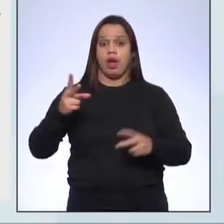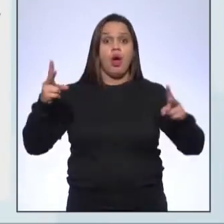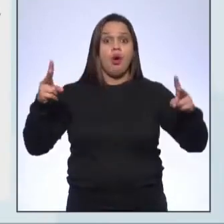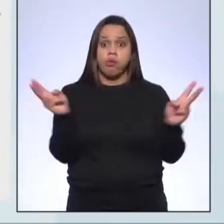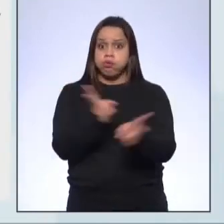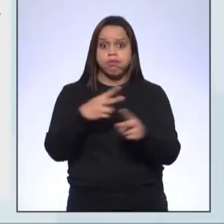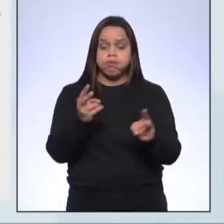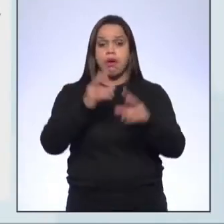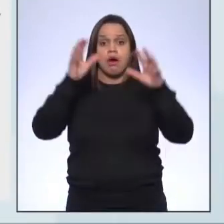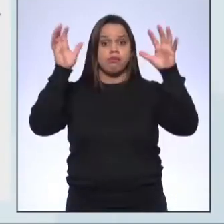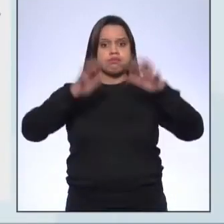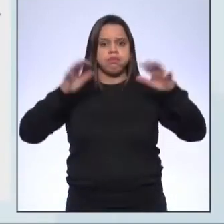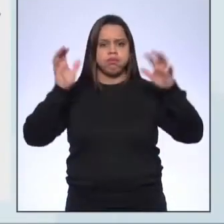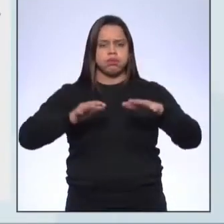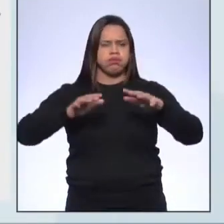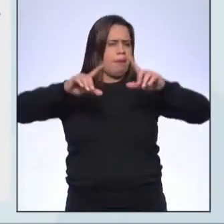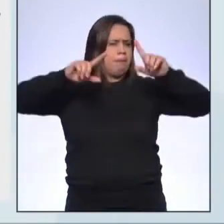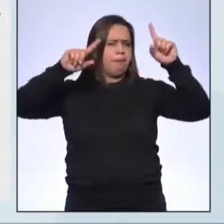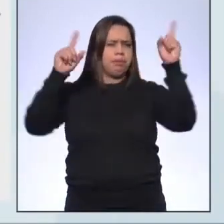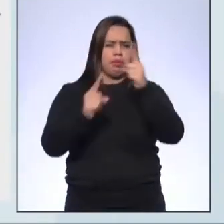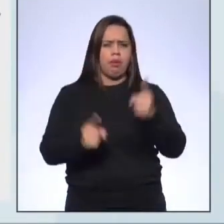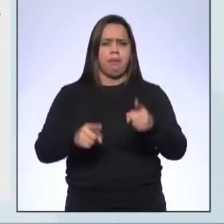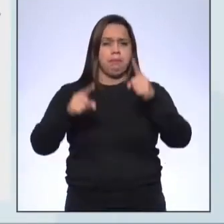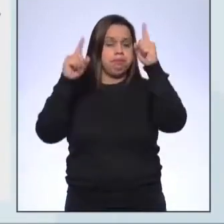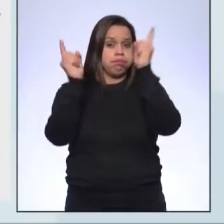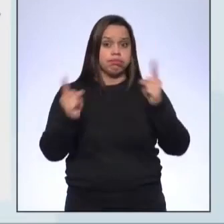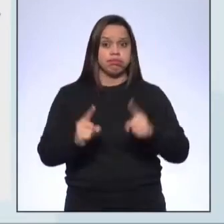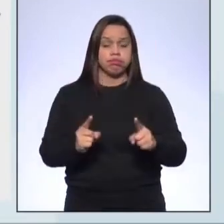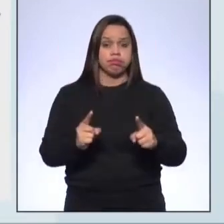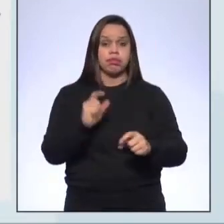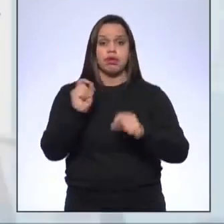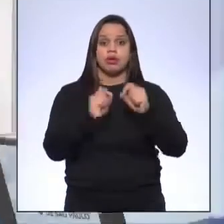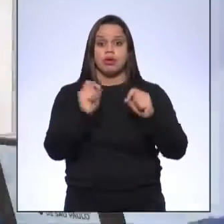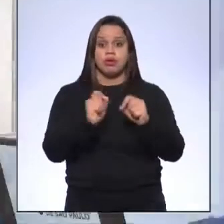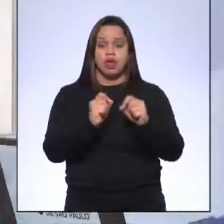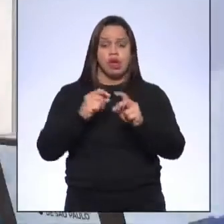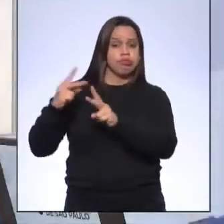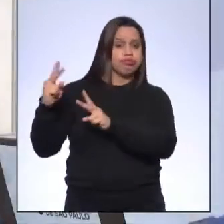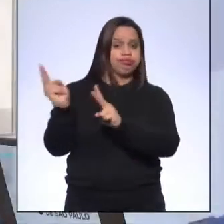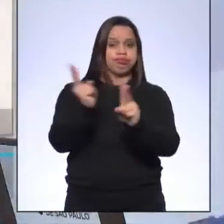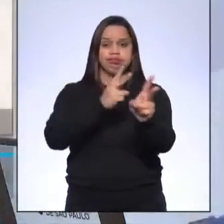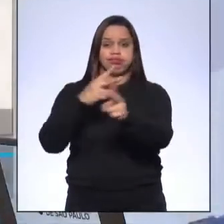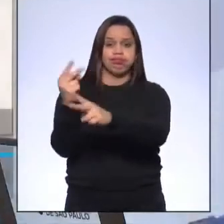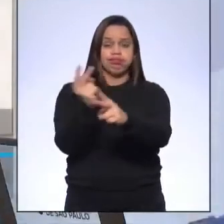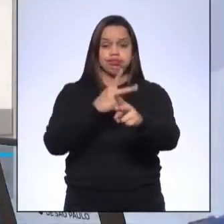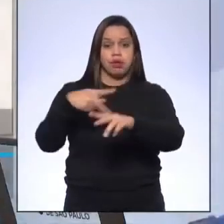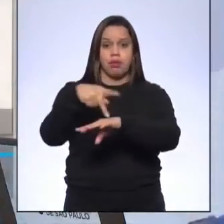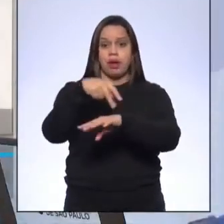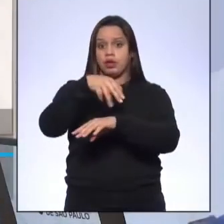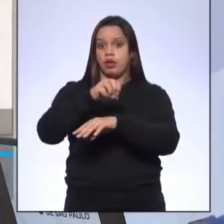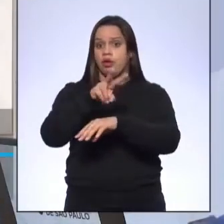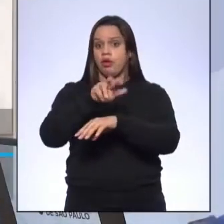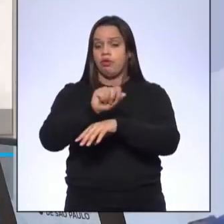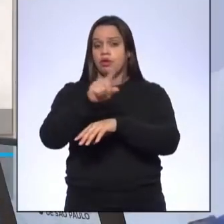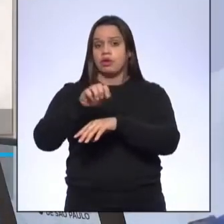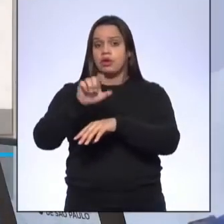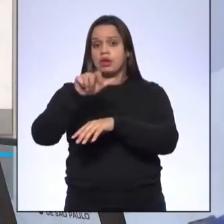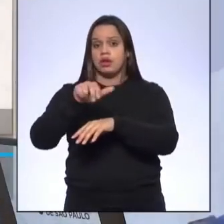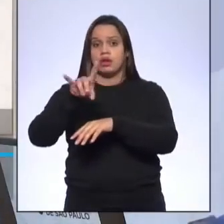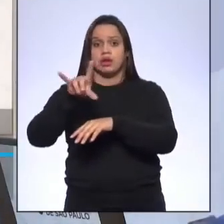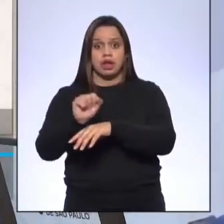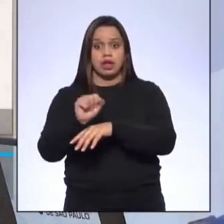forte chuva e várias trovoadas, né, atravessaram a Nova Zelândia e o vento causou uma